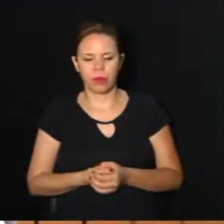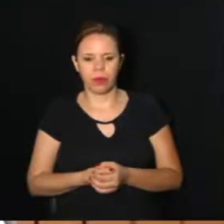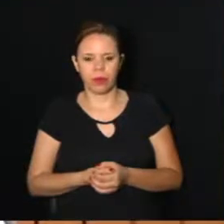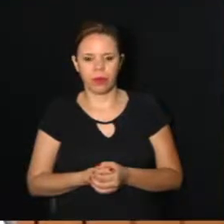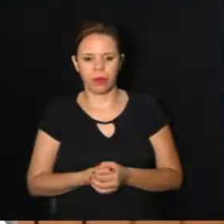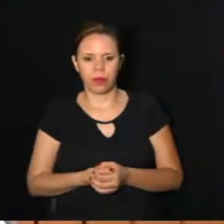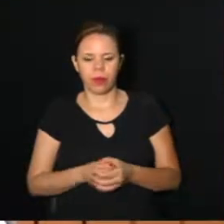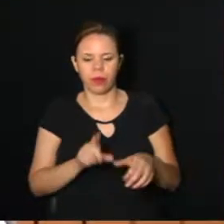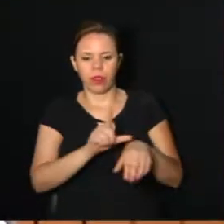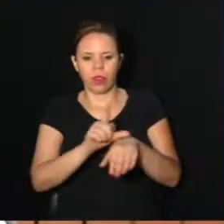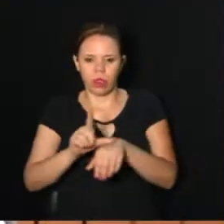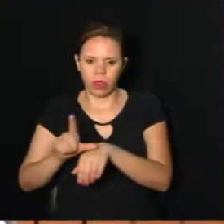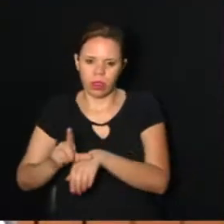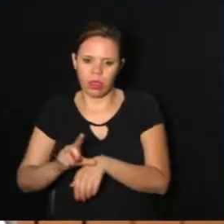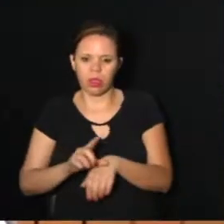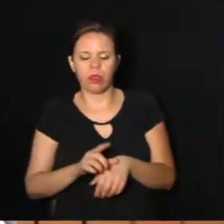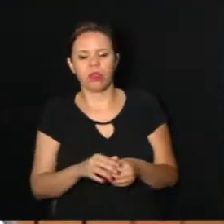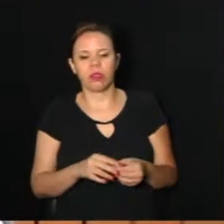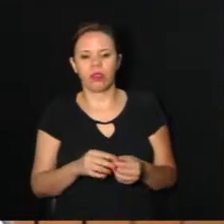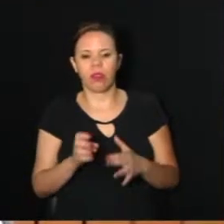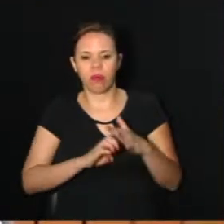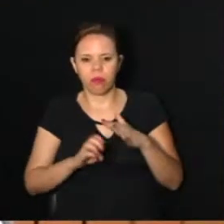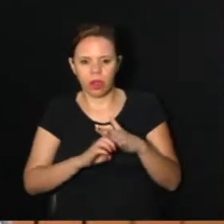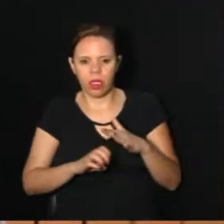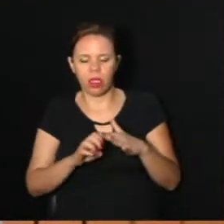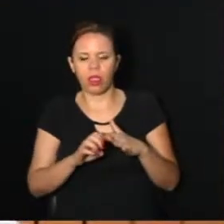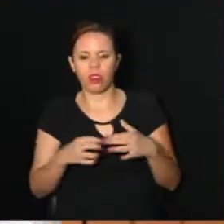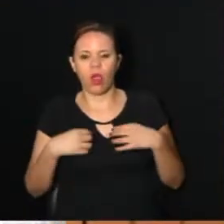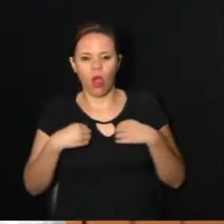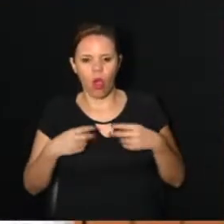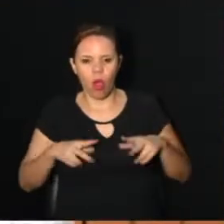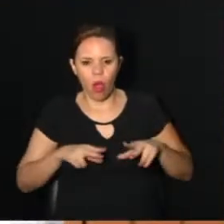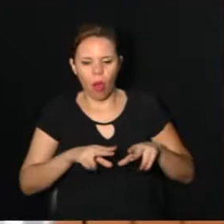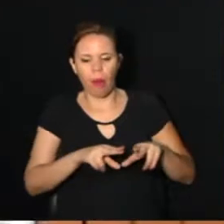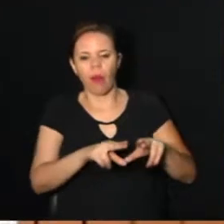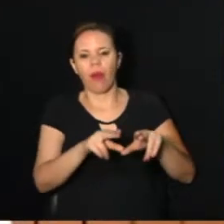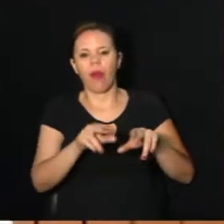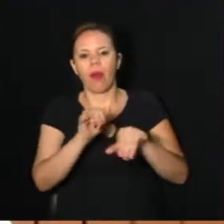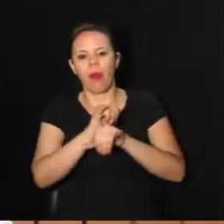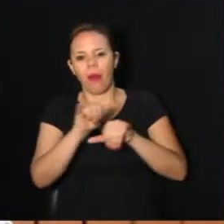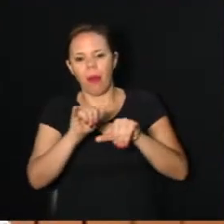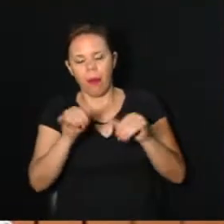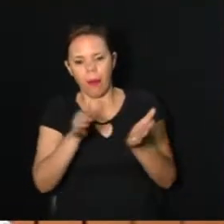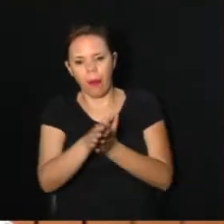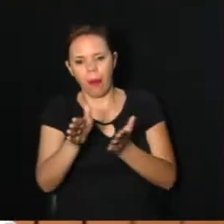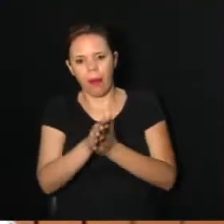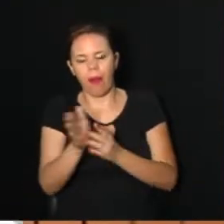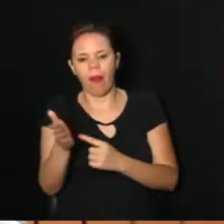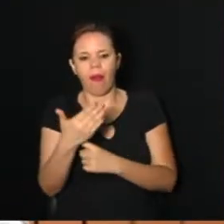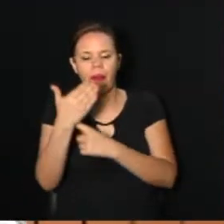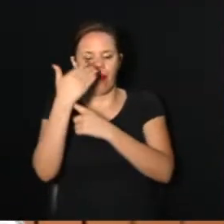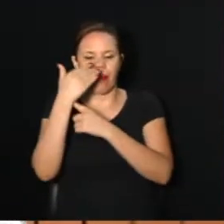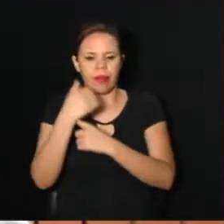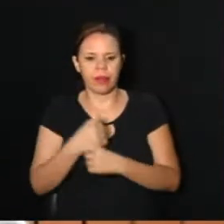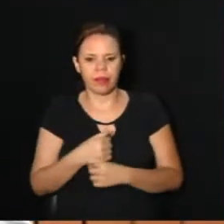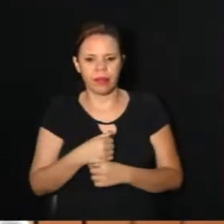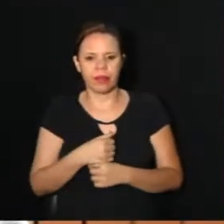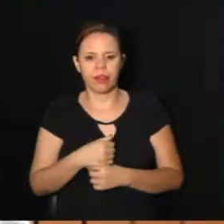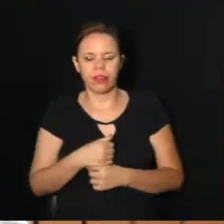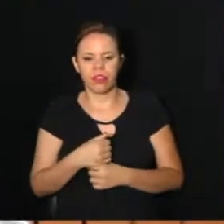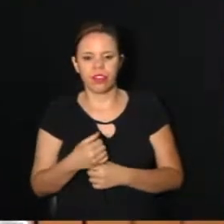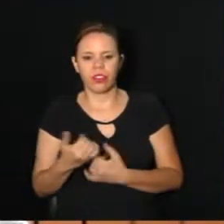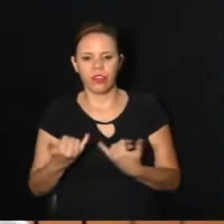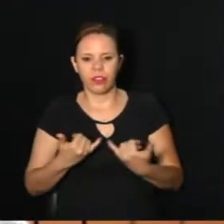de pedras e revestimento, confecção sob medida de roupas, publicidade, tecnologia da informação, design de